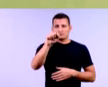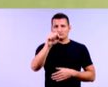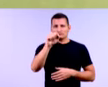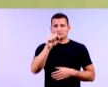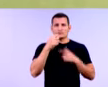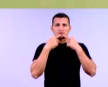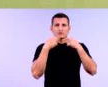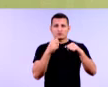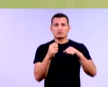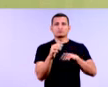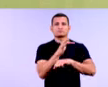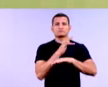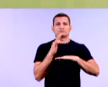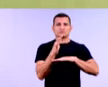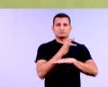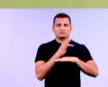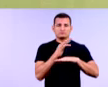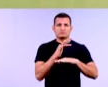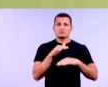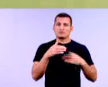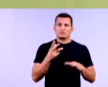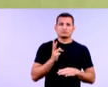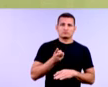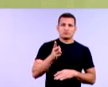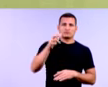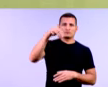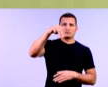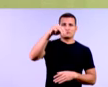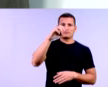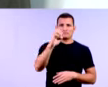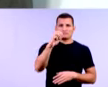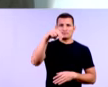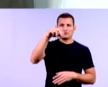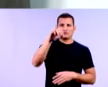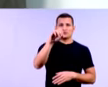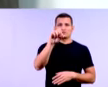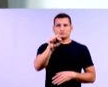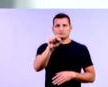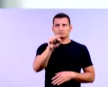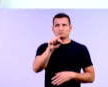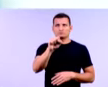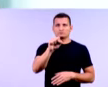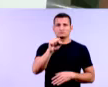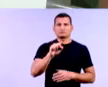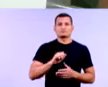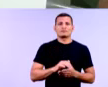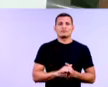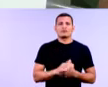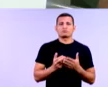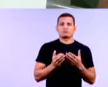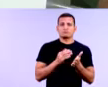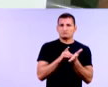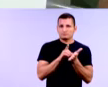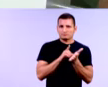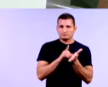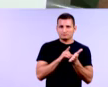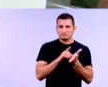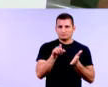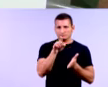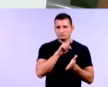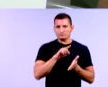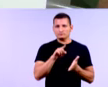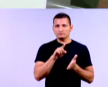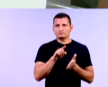formal. Então, sempre é o menos. Menos, Porque é se invariável. qualquer dicionário que